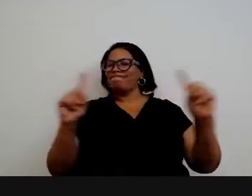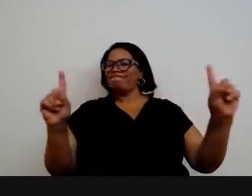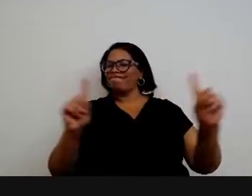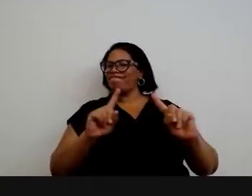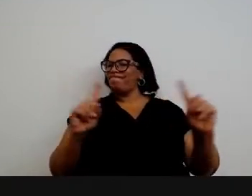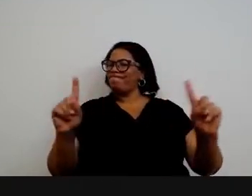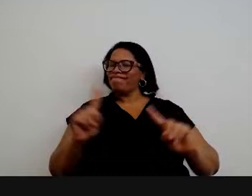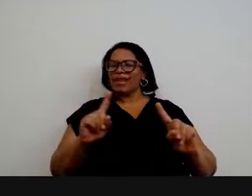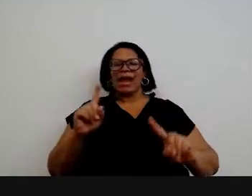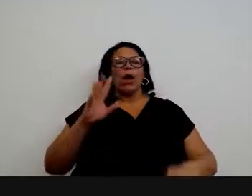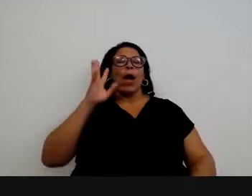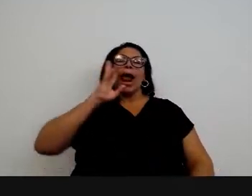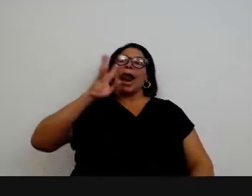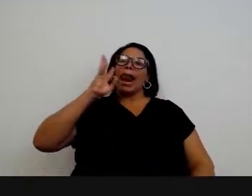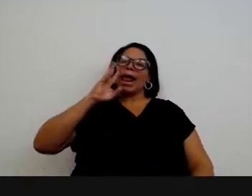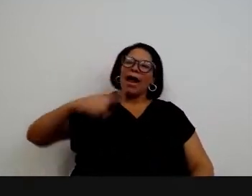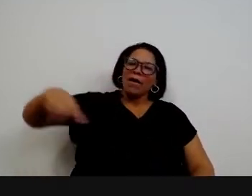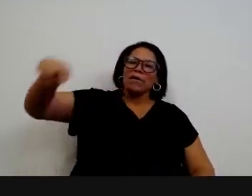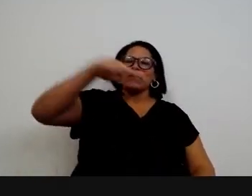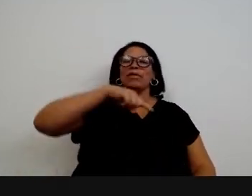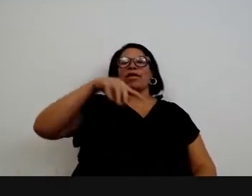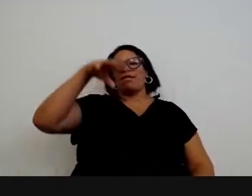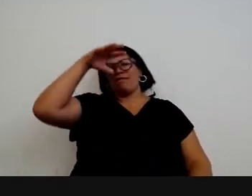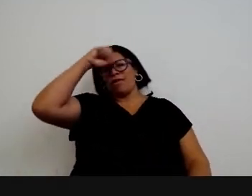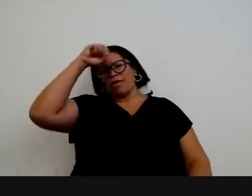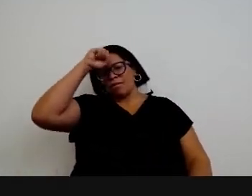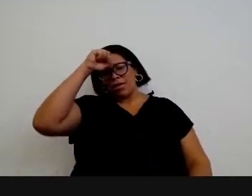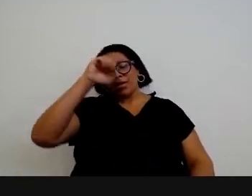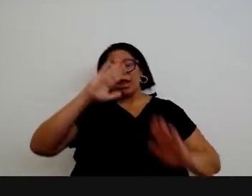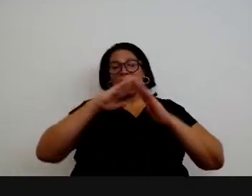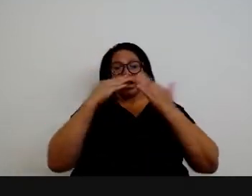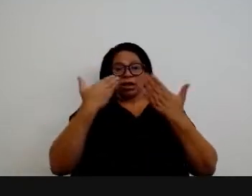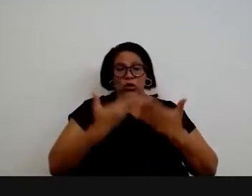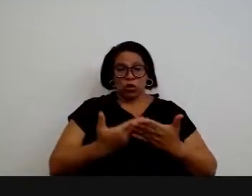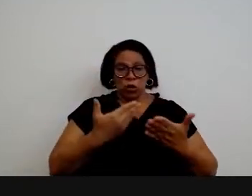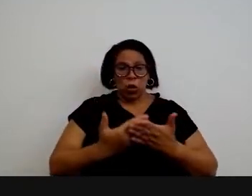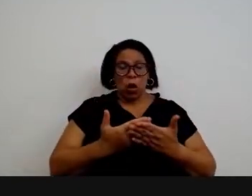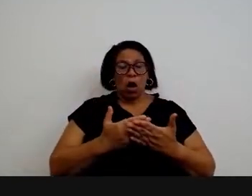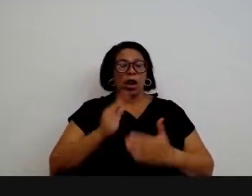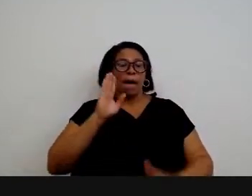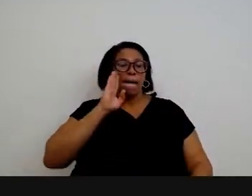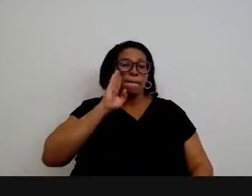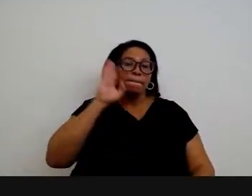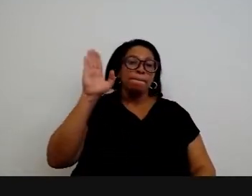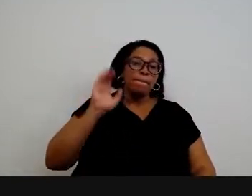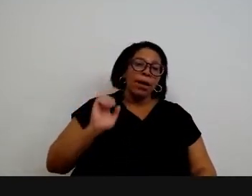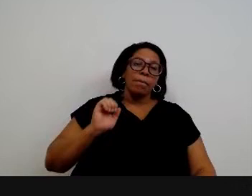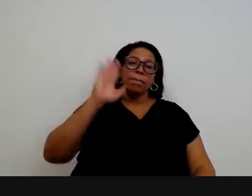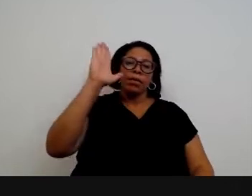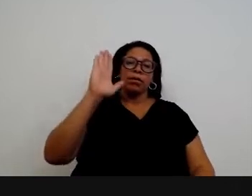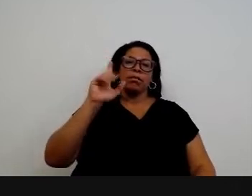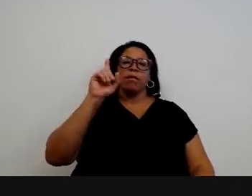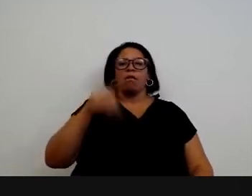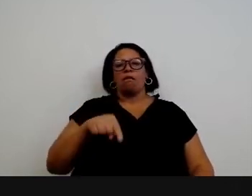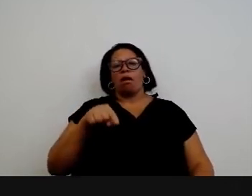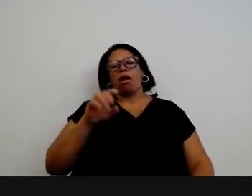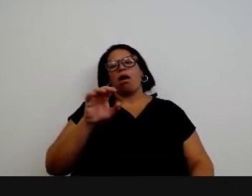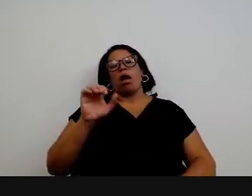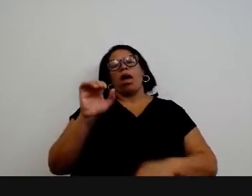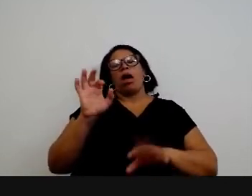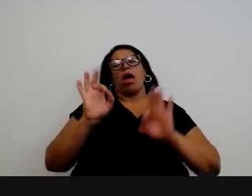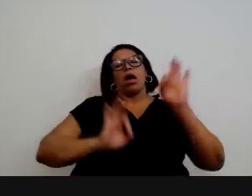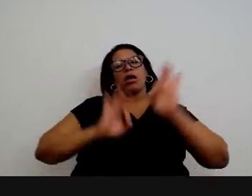que é legal, é isso que a gente veio fazer aqui. As escolas do parlamento, predominantemente, as